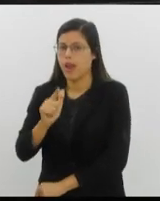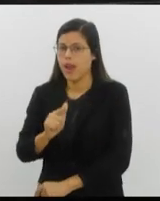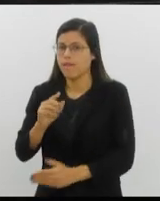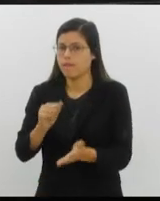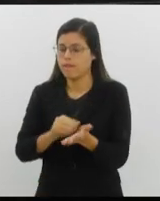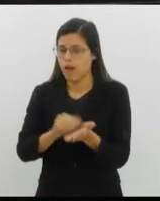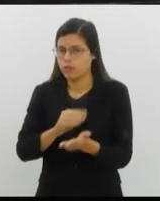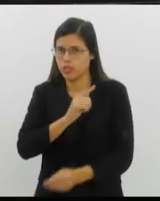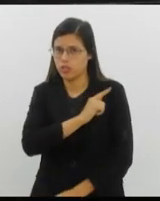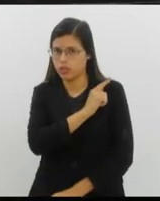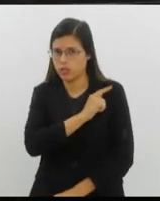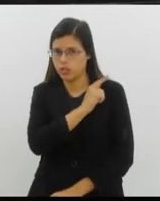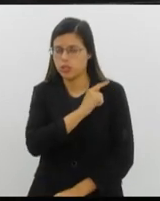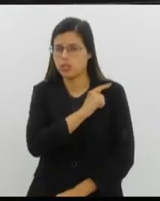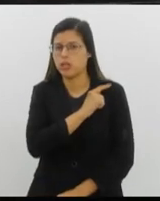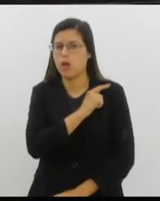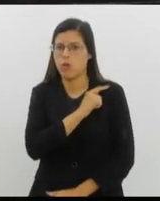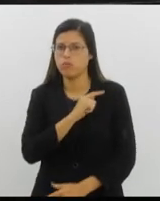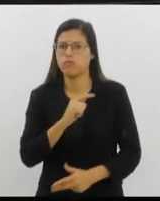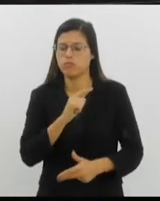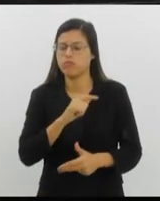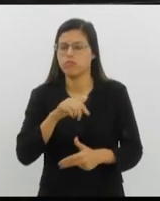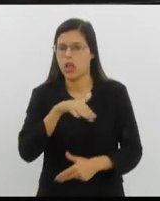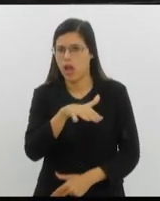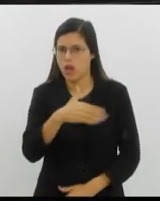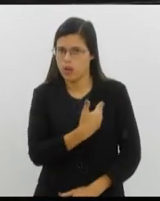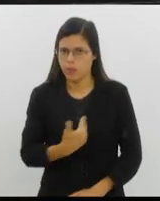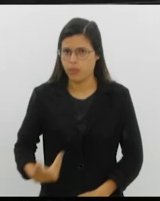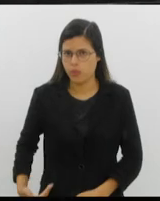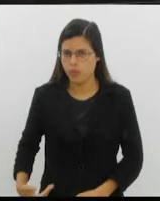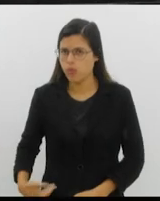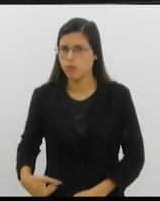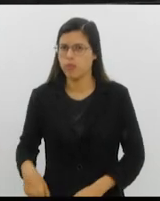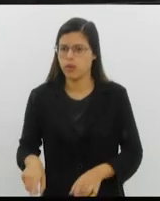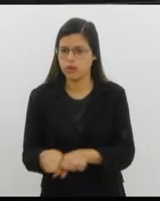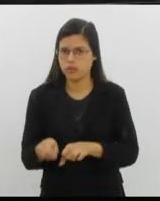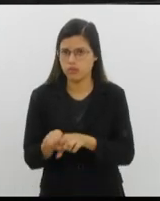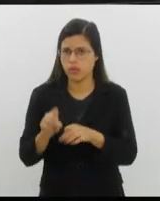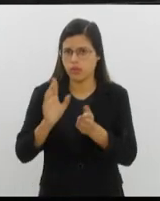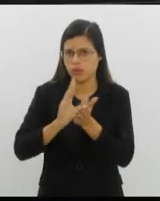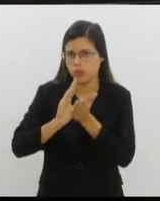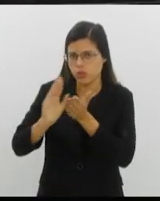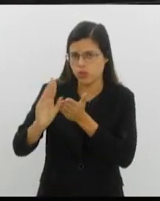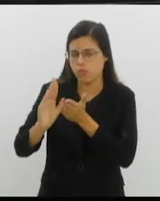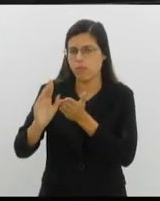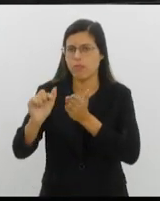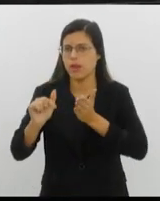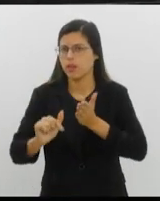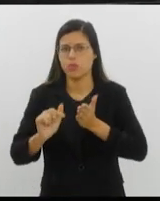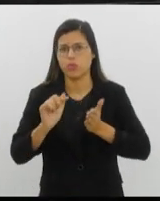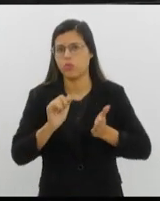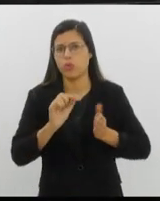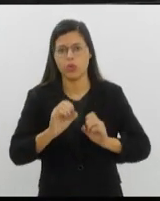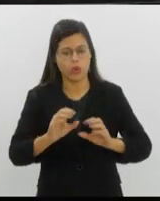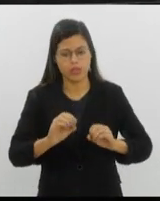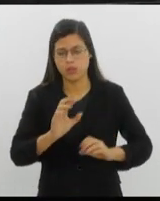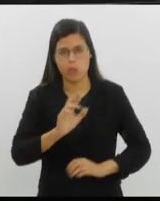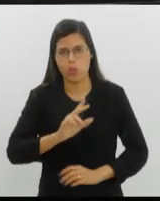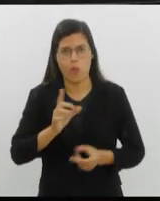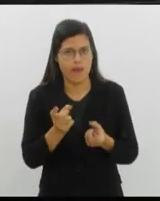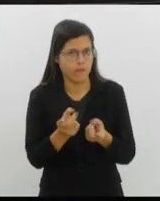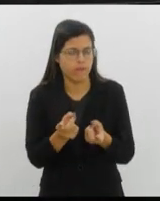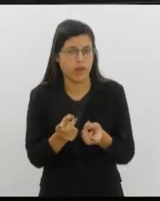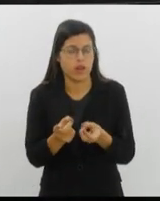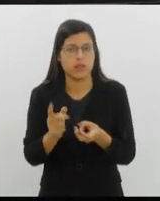gestão do próprio poder público, é falta do entendimento da educação não como mercadoria, mas como investimento no futuro